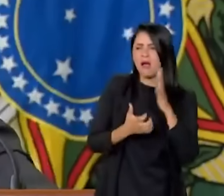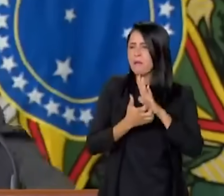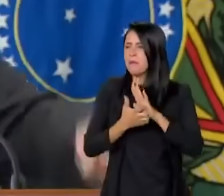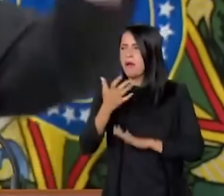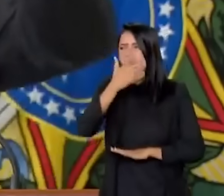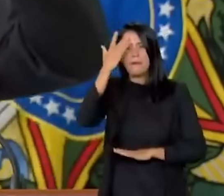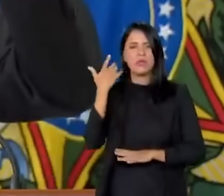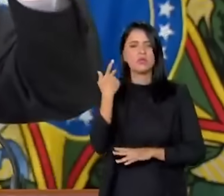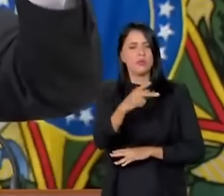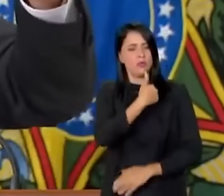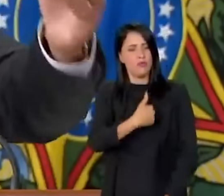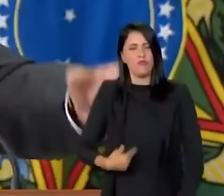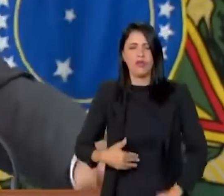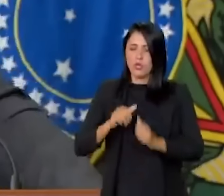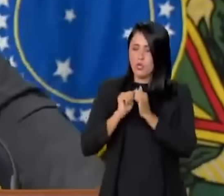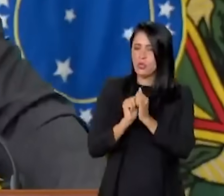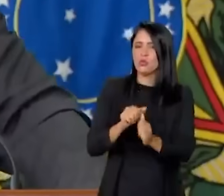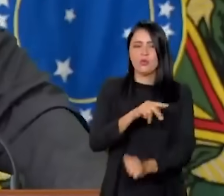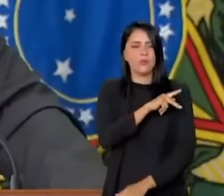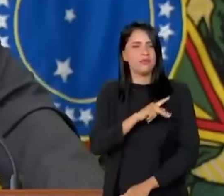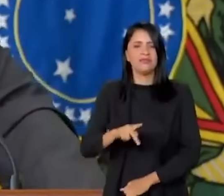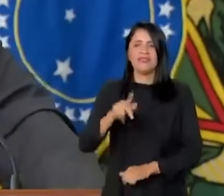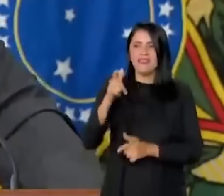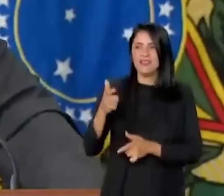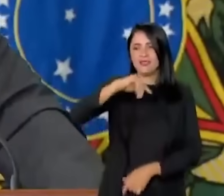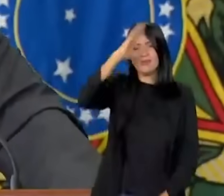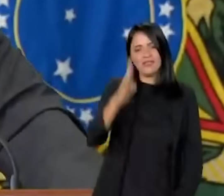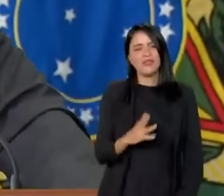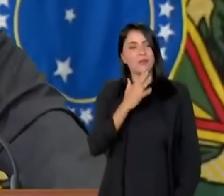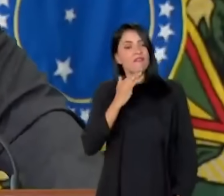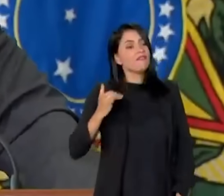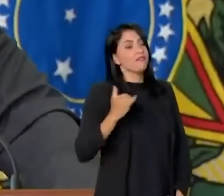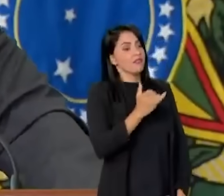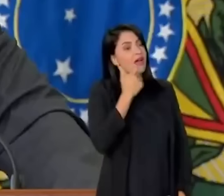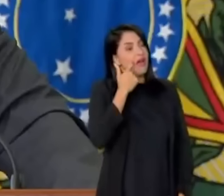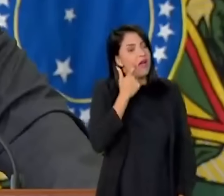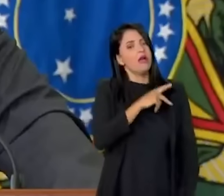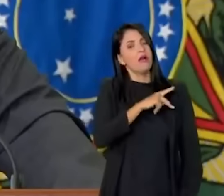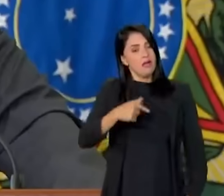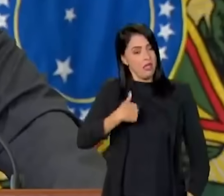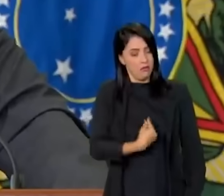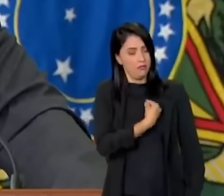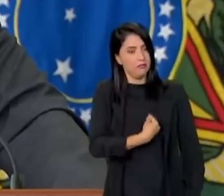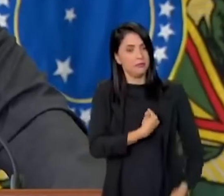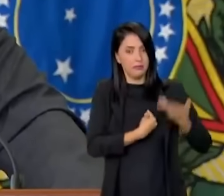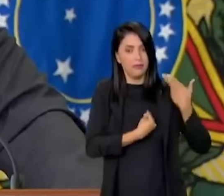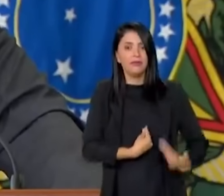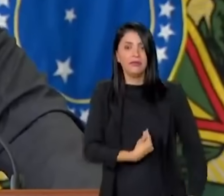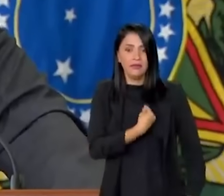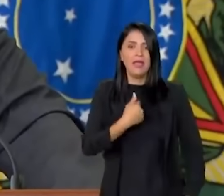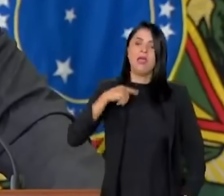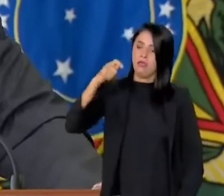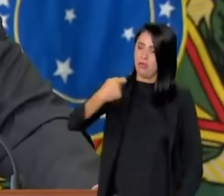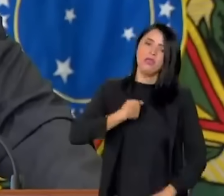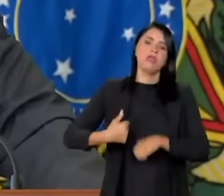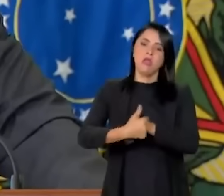autoridades, junto ao presidente da República, para dizer, presidente, eu existo, eu sou